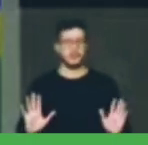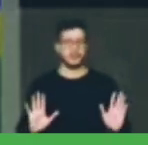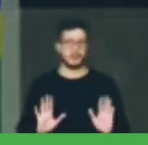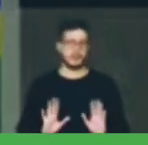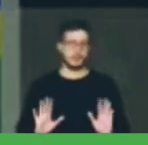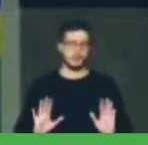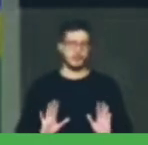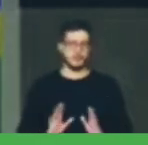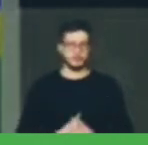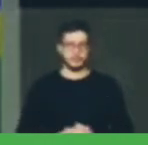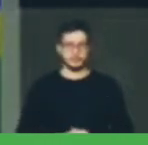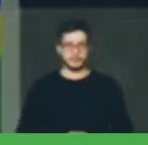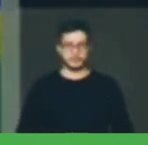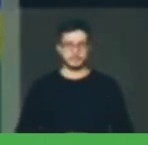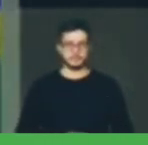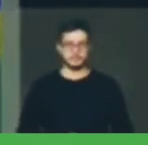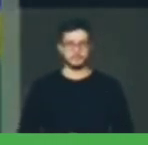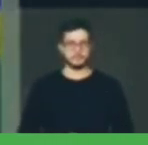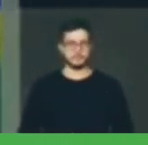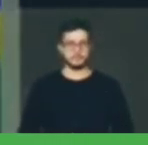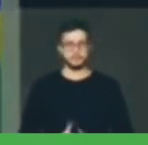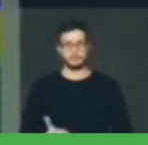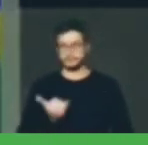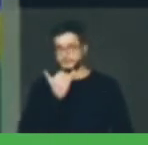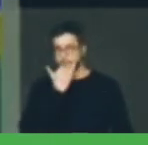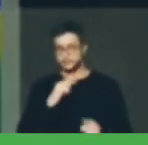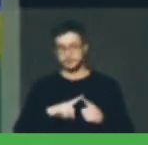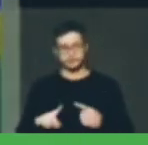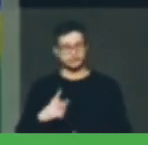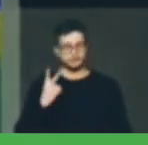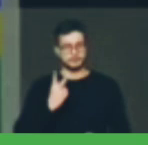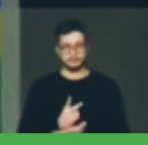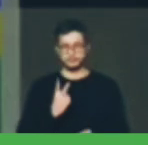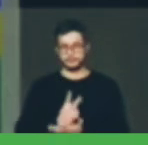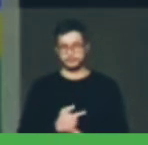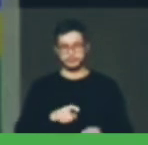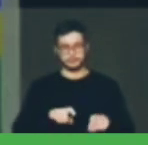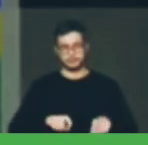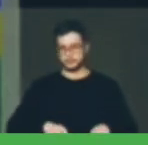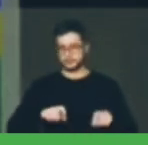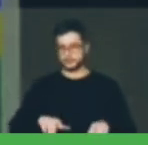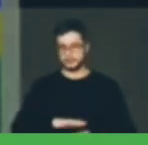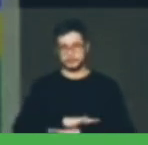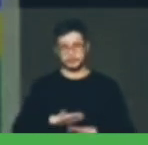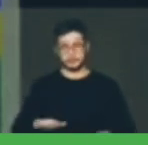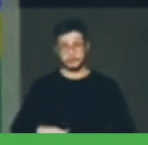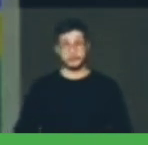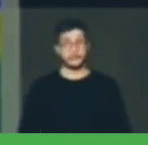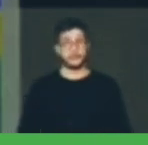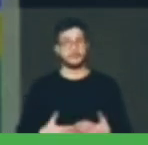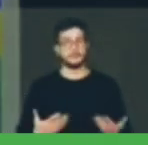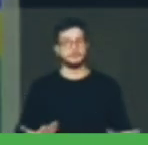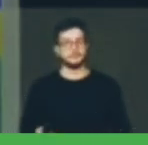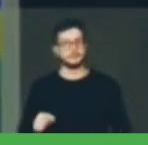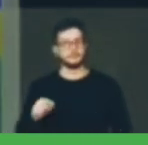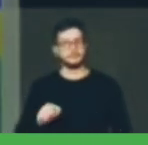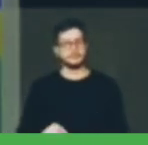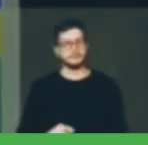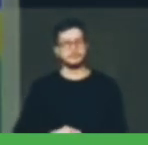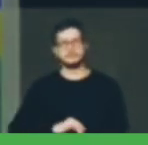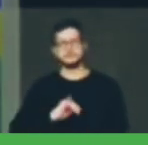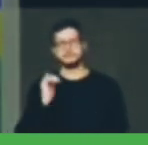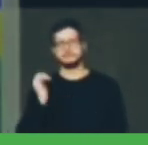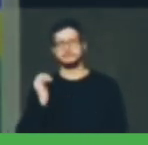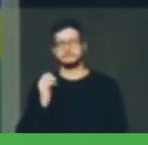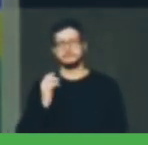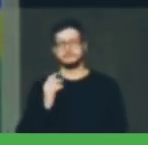Agricultor é tudo o mesmo. E essas narrativas, o que que elas têm em comum?